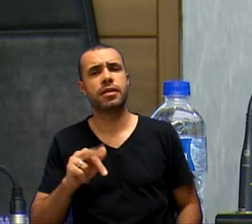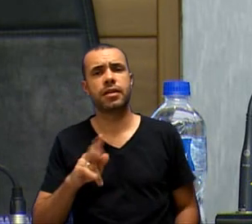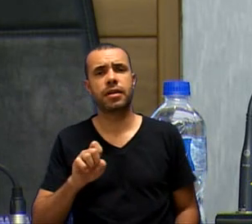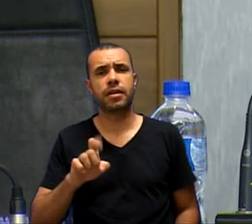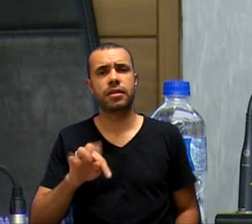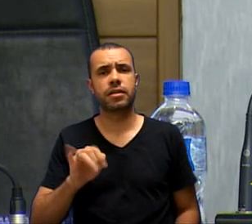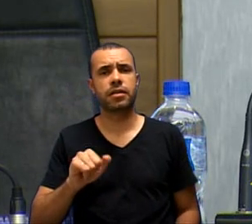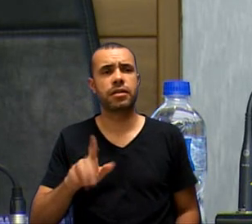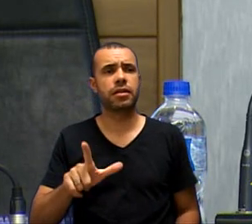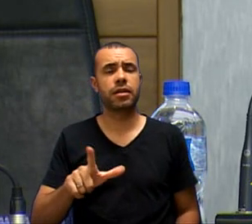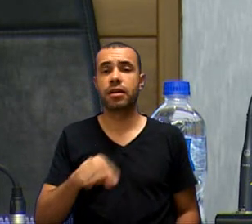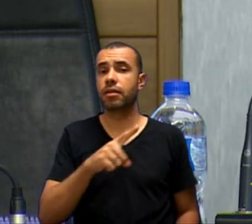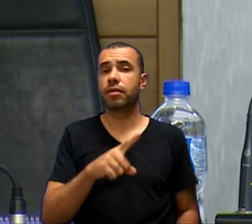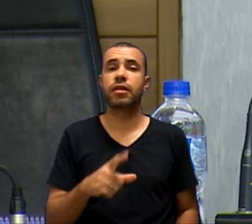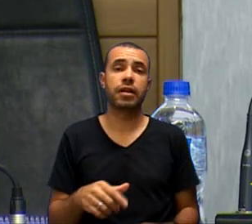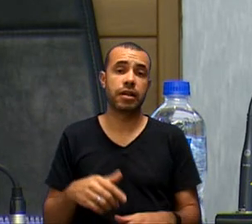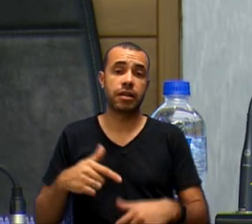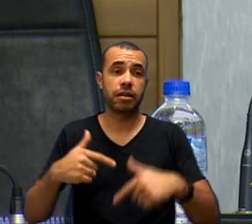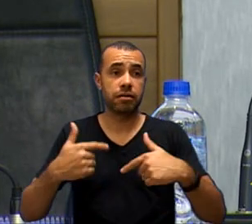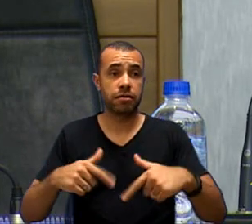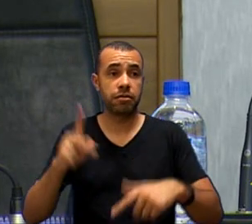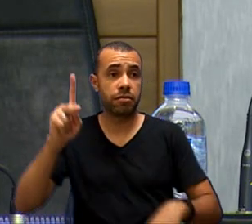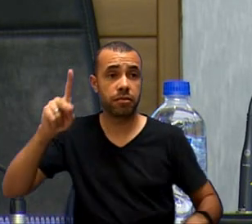presença, presidente do Sindicato dos Servidores Públicos.